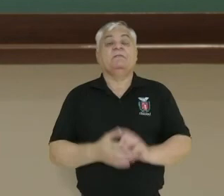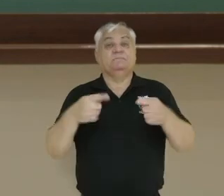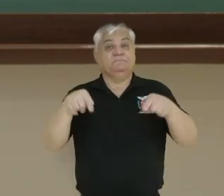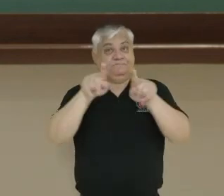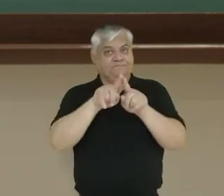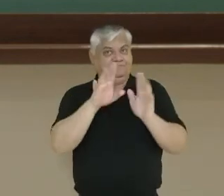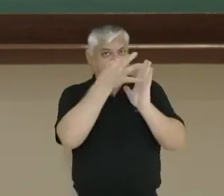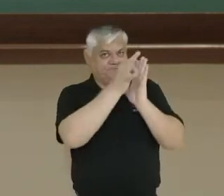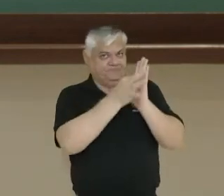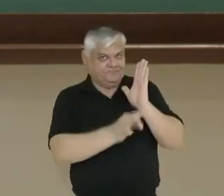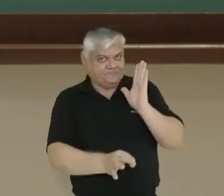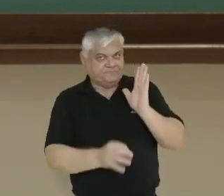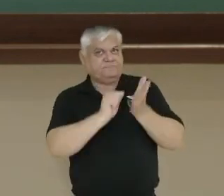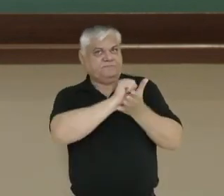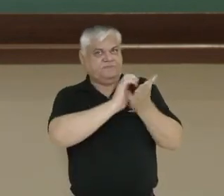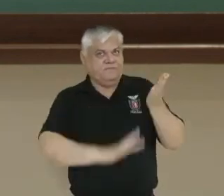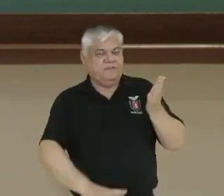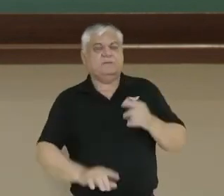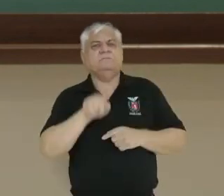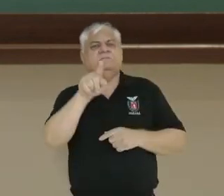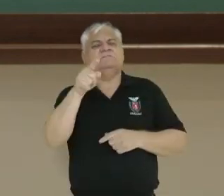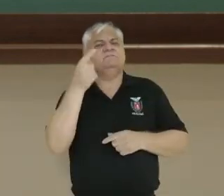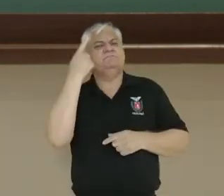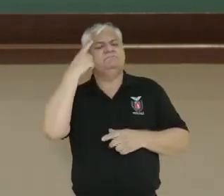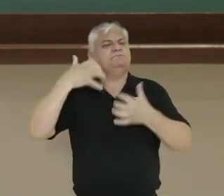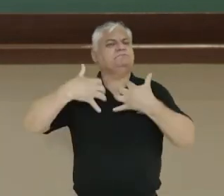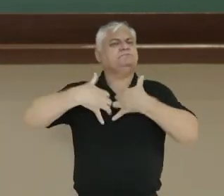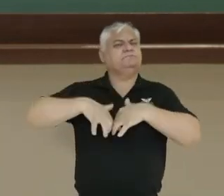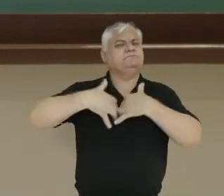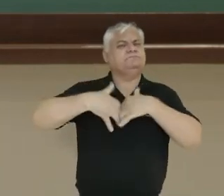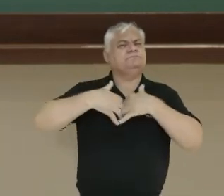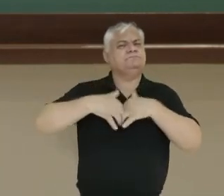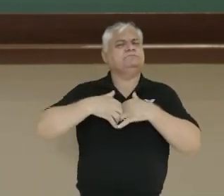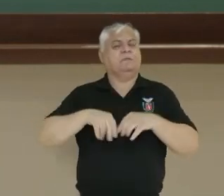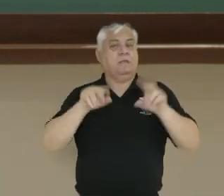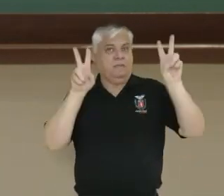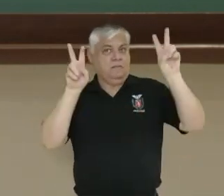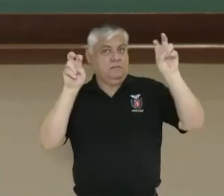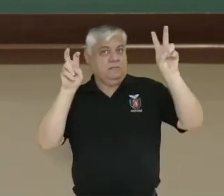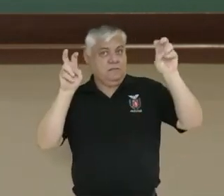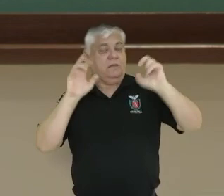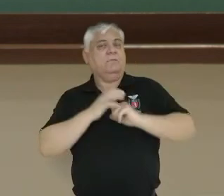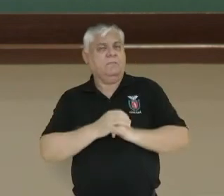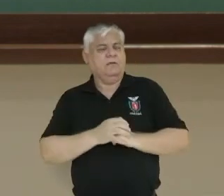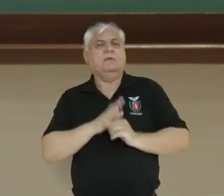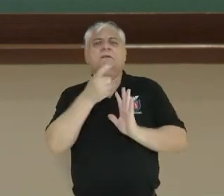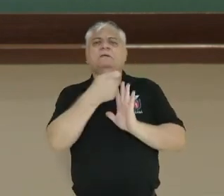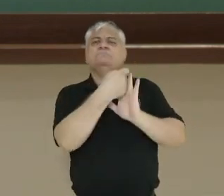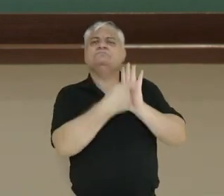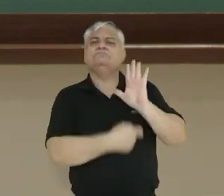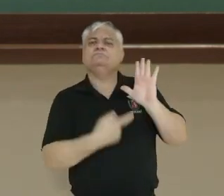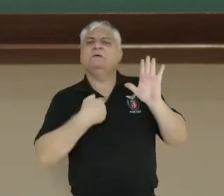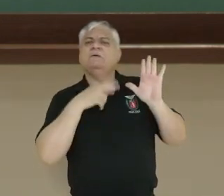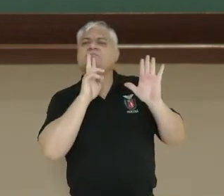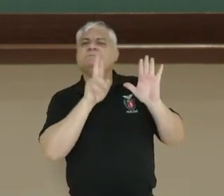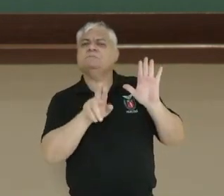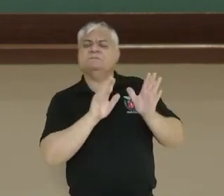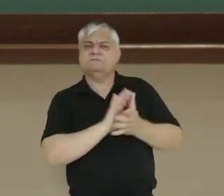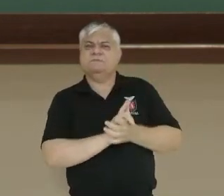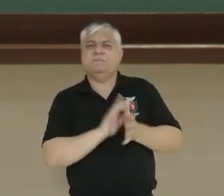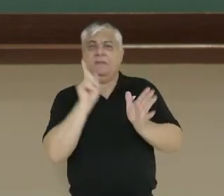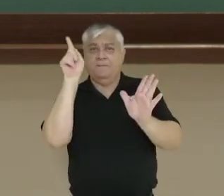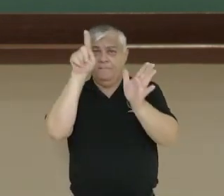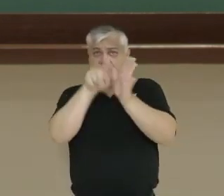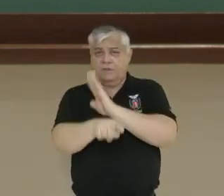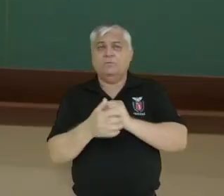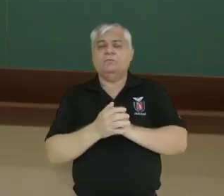Voltamos com a correção da atividade, então para vocês refletirem a respeito do que a gente tratou ali, escreverem a resposta, da